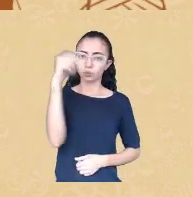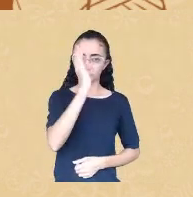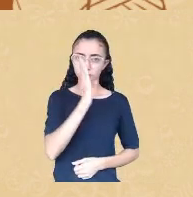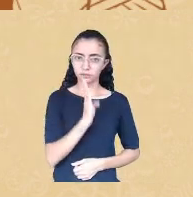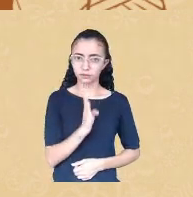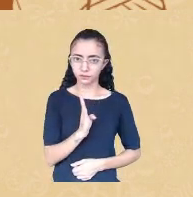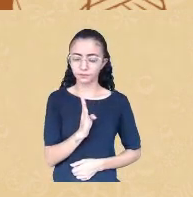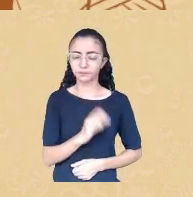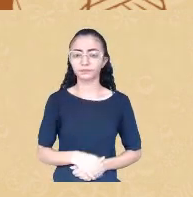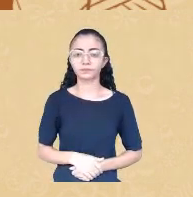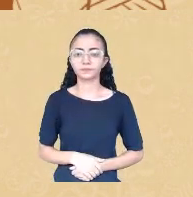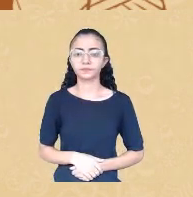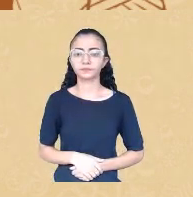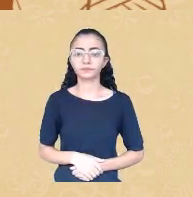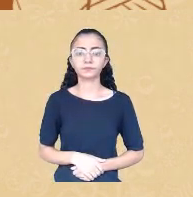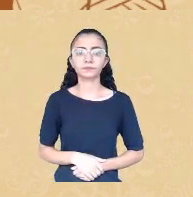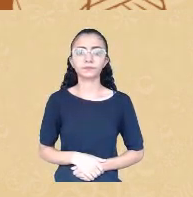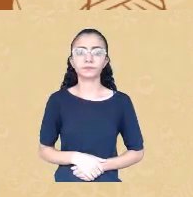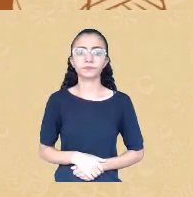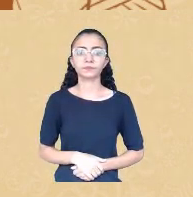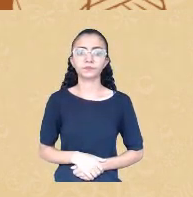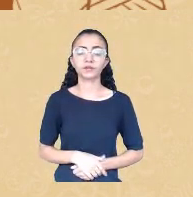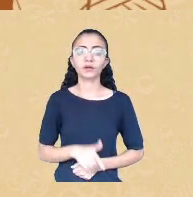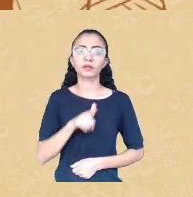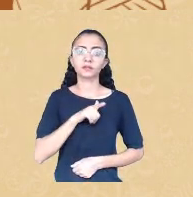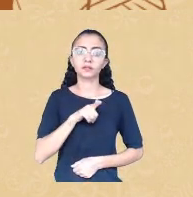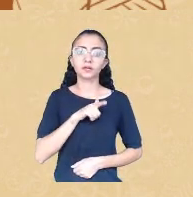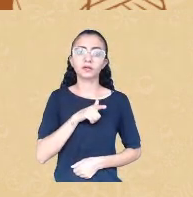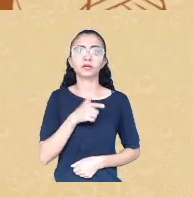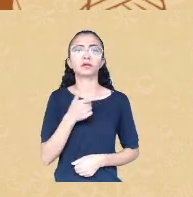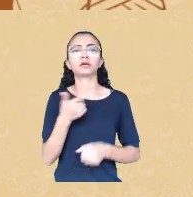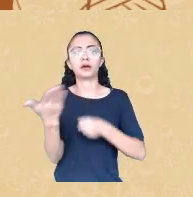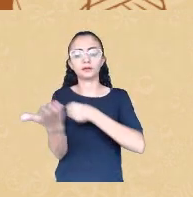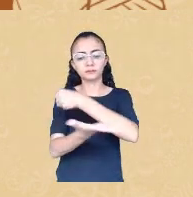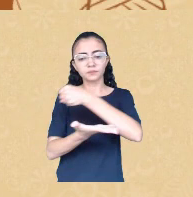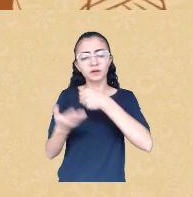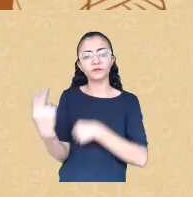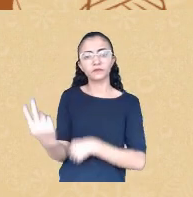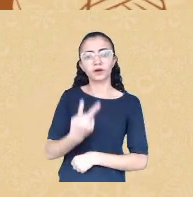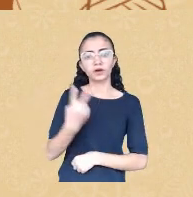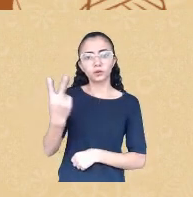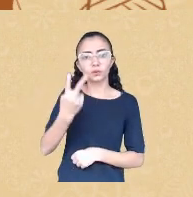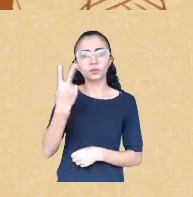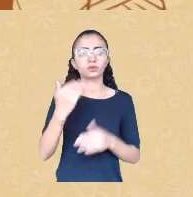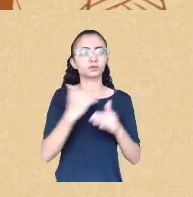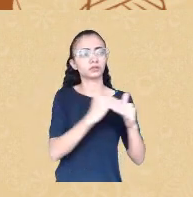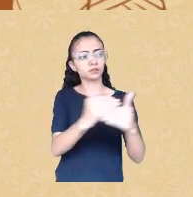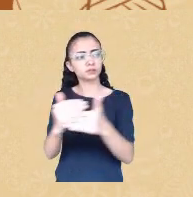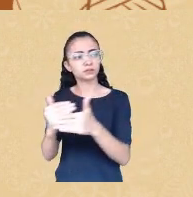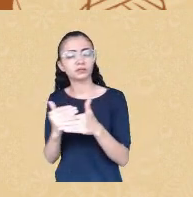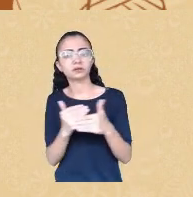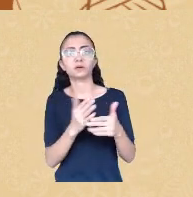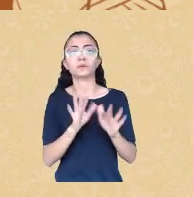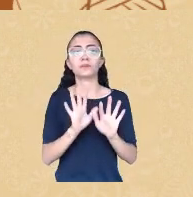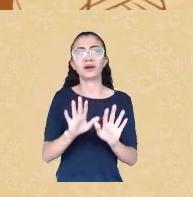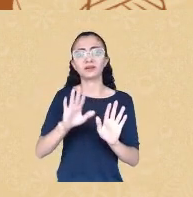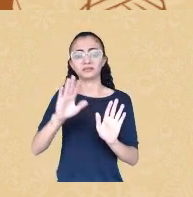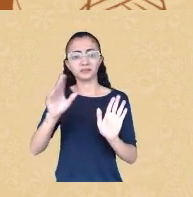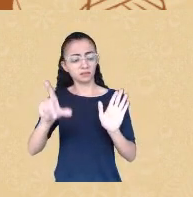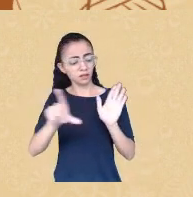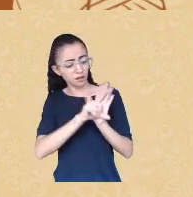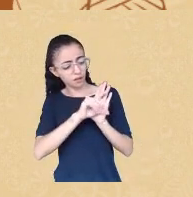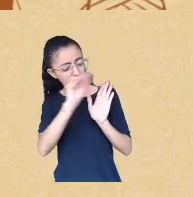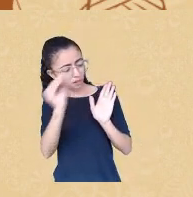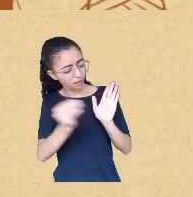e que está orientado por princípios como humanização, integralidade, o que não quer dizer que, porque está lá escrito, tem um princípio que as pessoas sejam